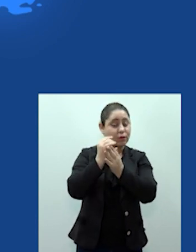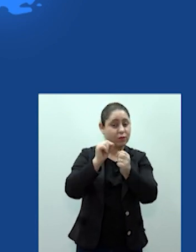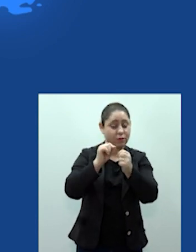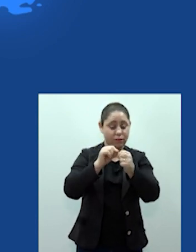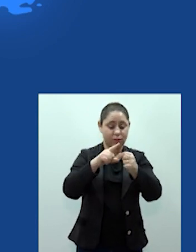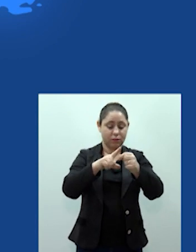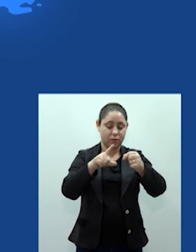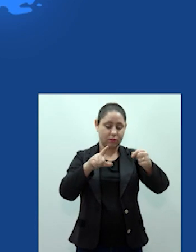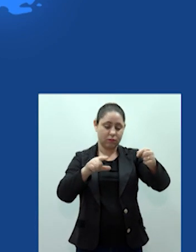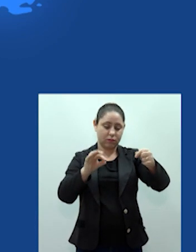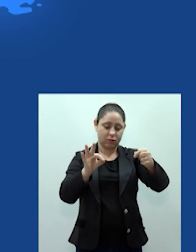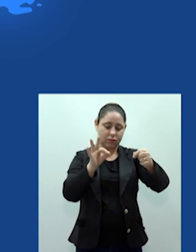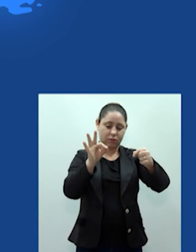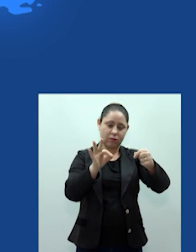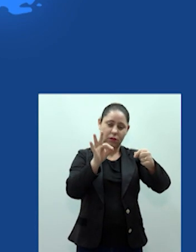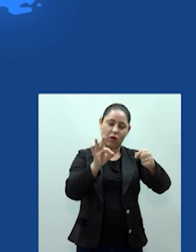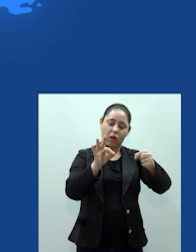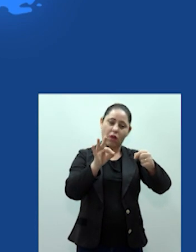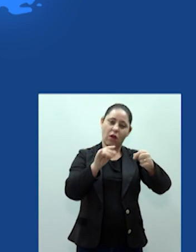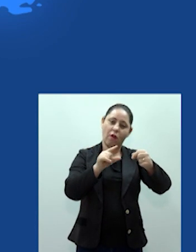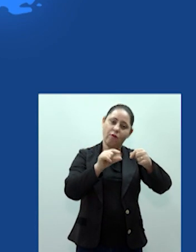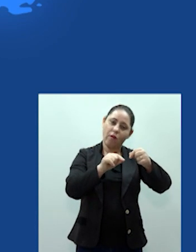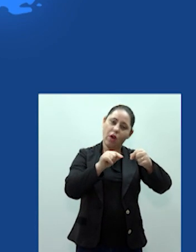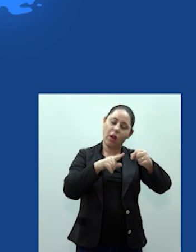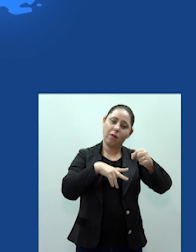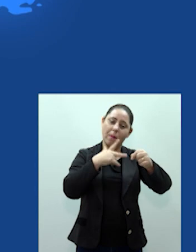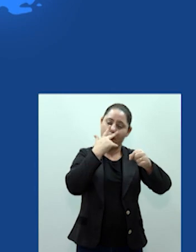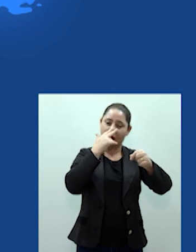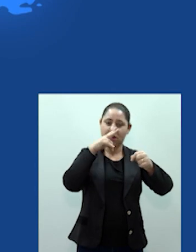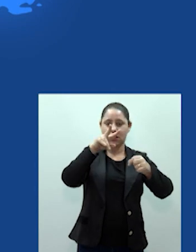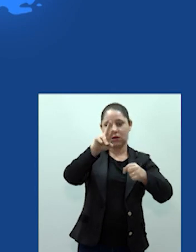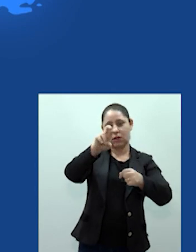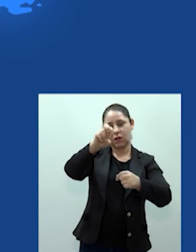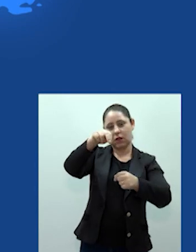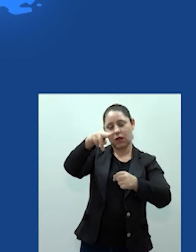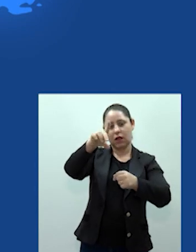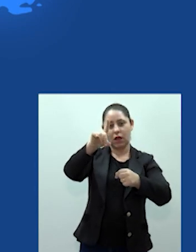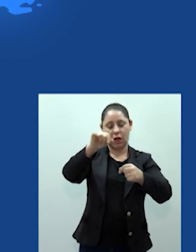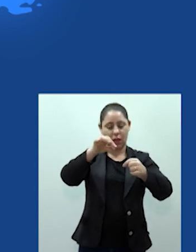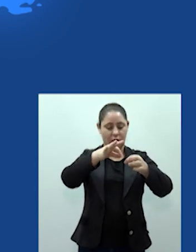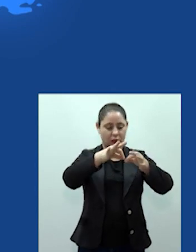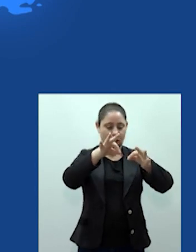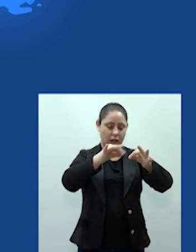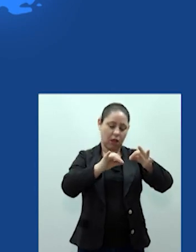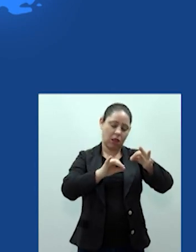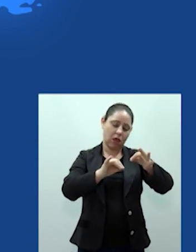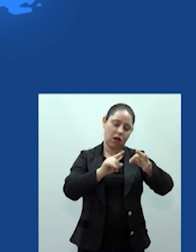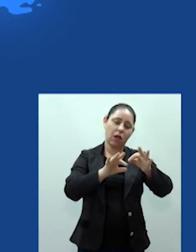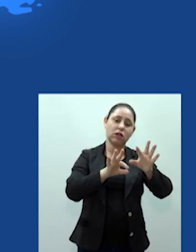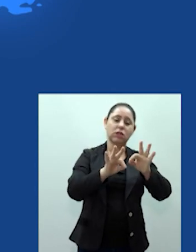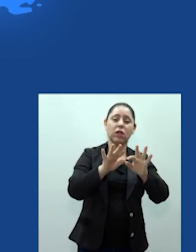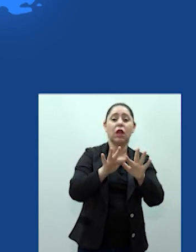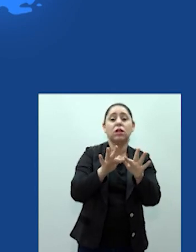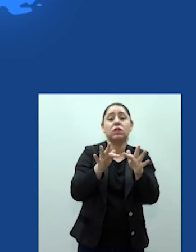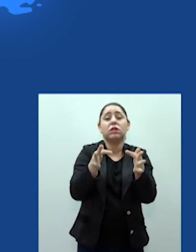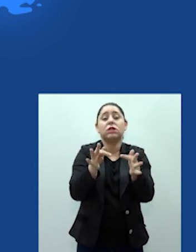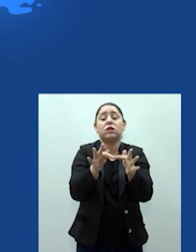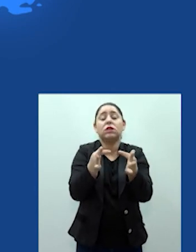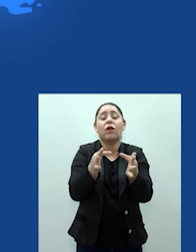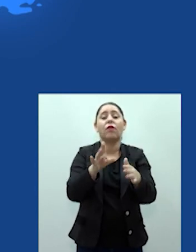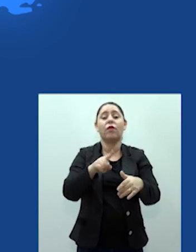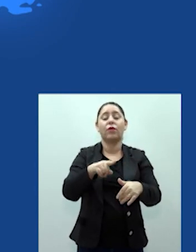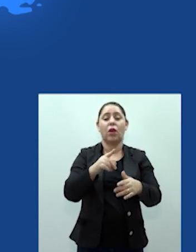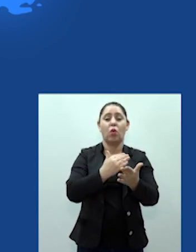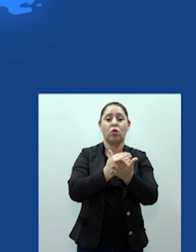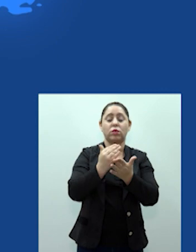eu comecei a fazer os bordados na folha esqueletizada, que são folhas mais, parecem rendas, que é só o esqueleto da folha, então são mais frágeis. Aí